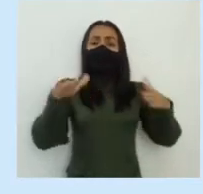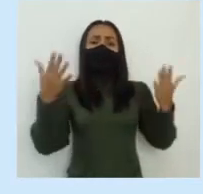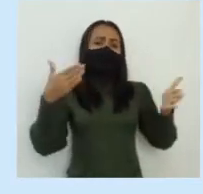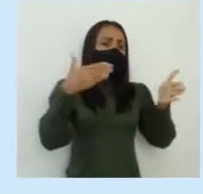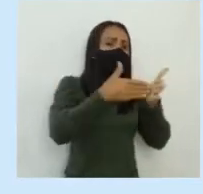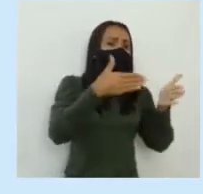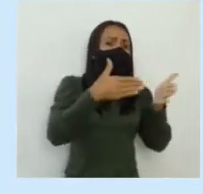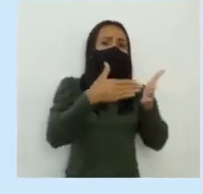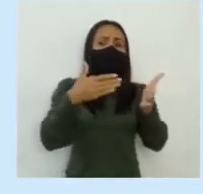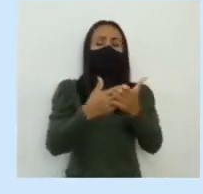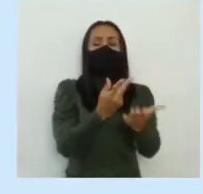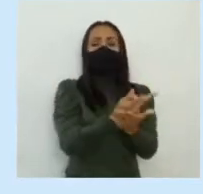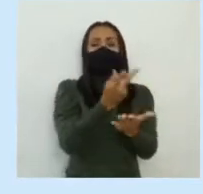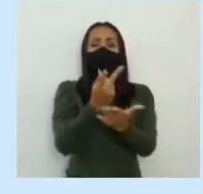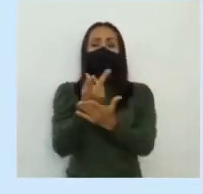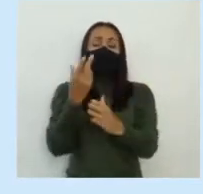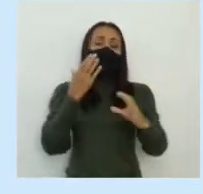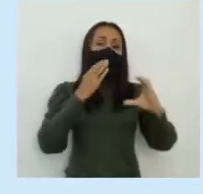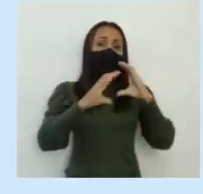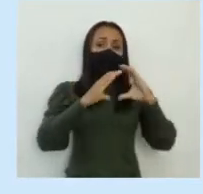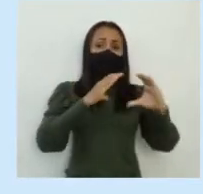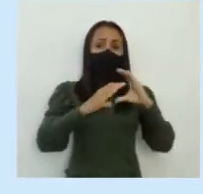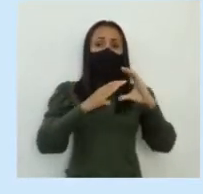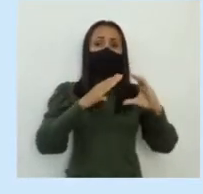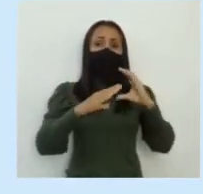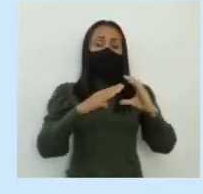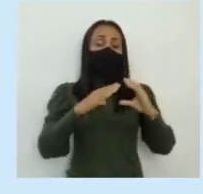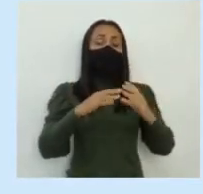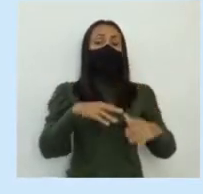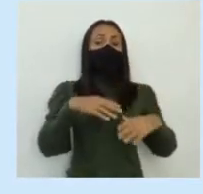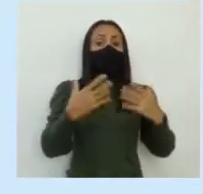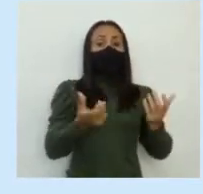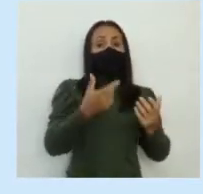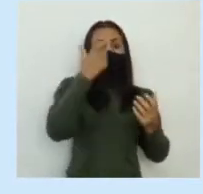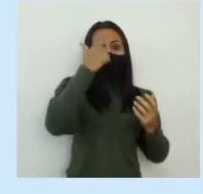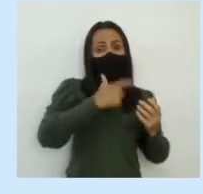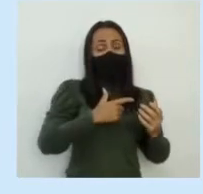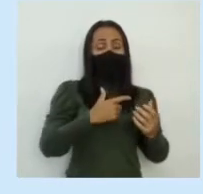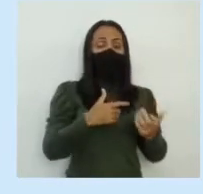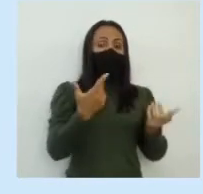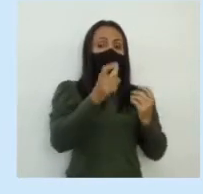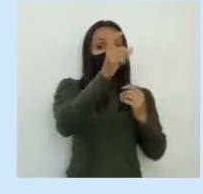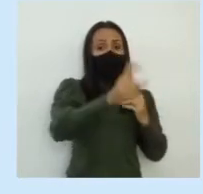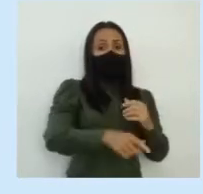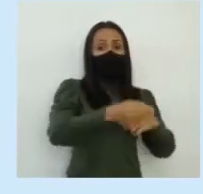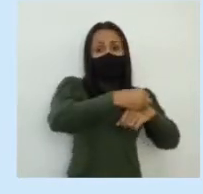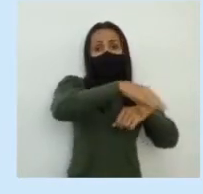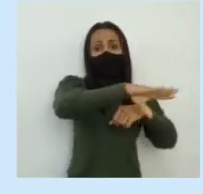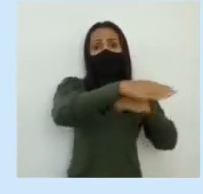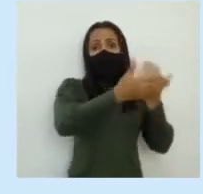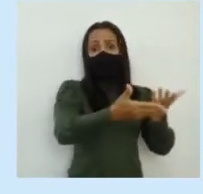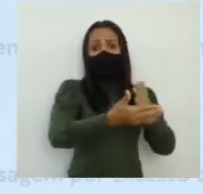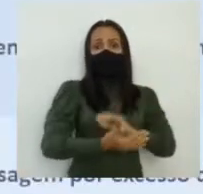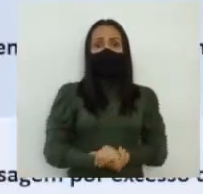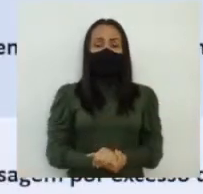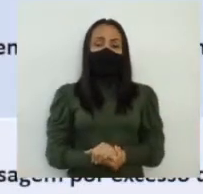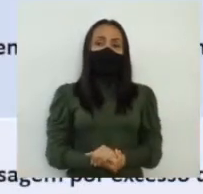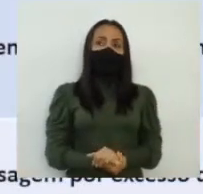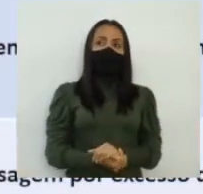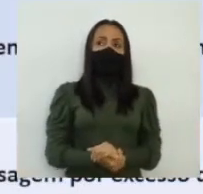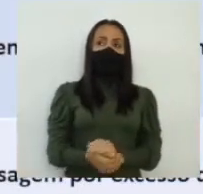acontecem tanto na comunicação com o emissor quanto com o receptor. Acompanha comigo aqui no slide rapidinho